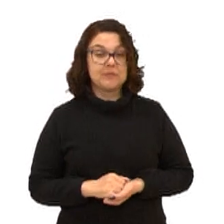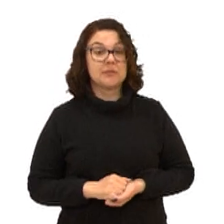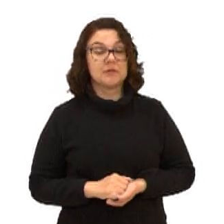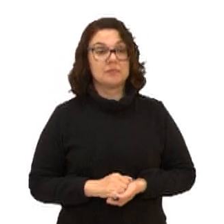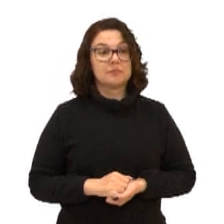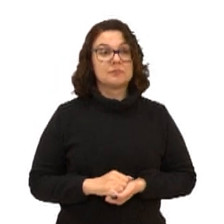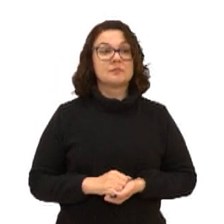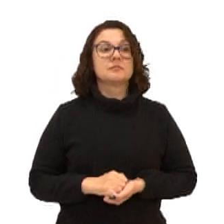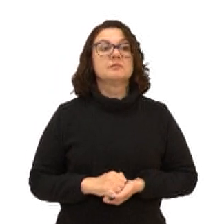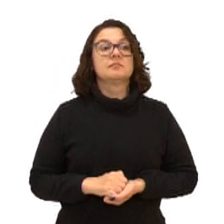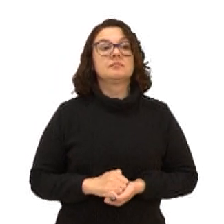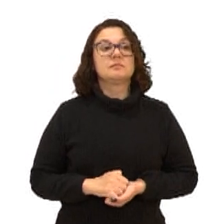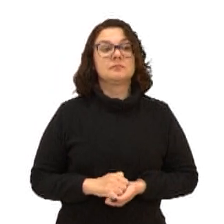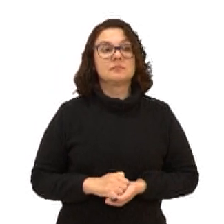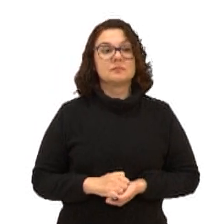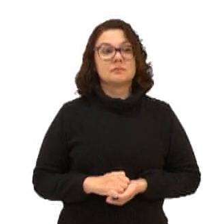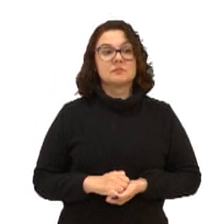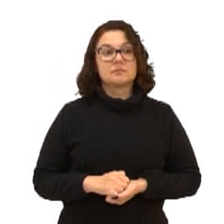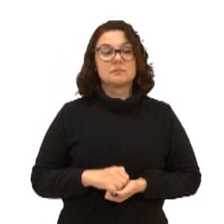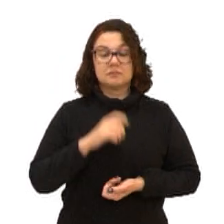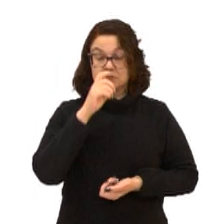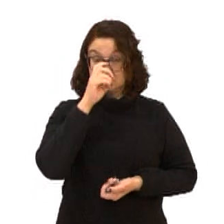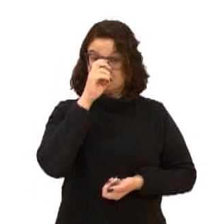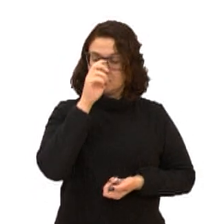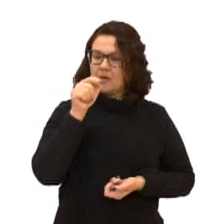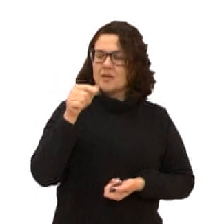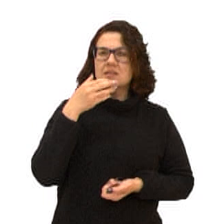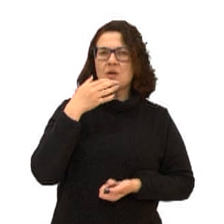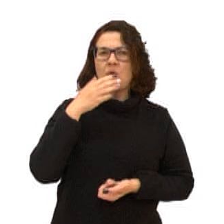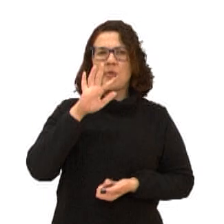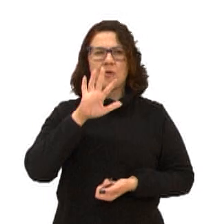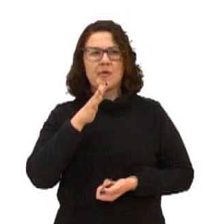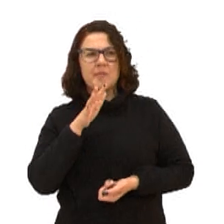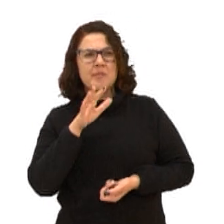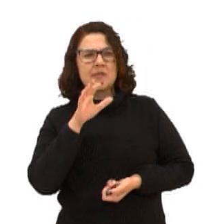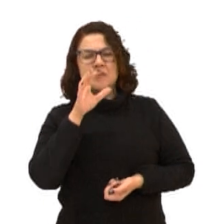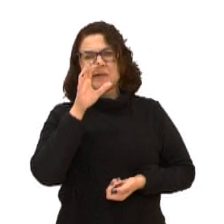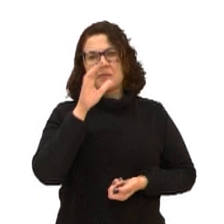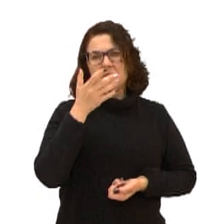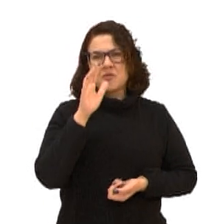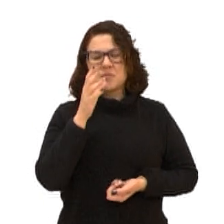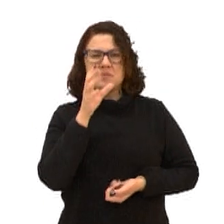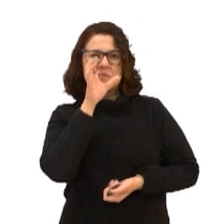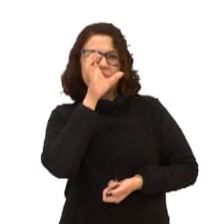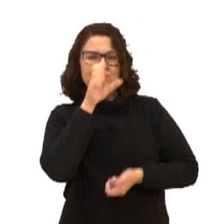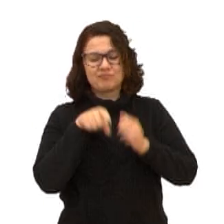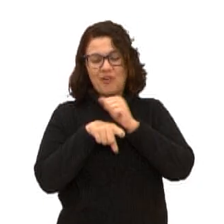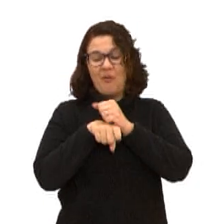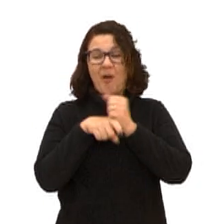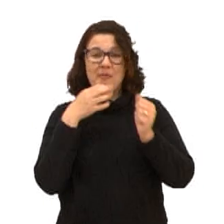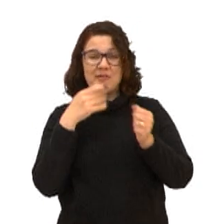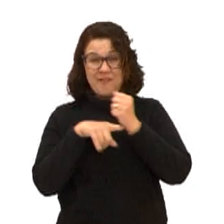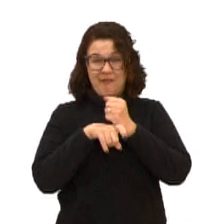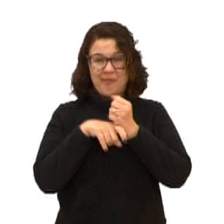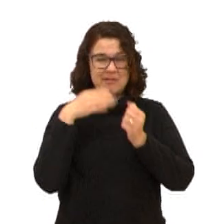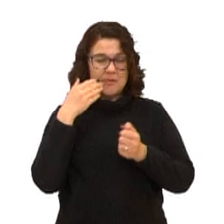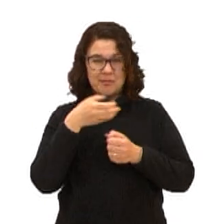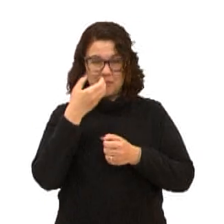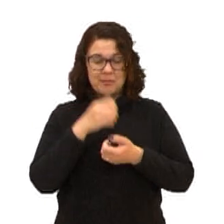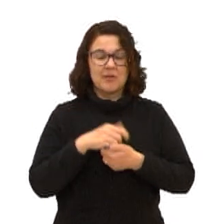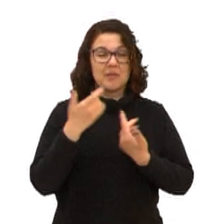e 85%. Essa outra corzinha aqui, ó, uma cor goiaba, entre 35%